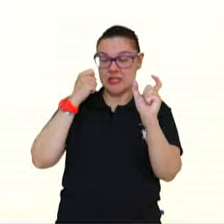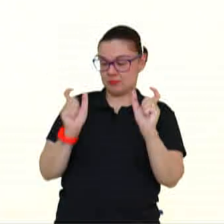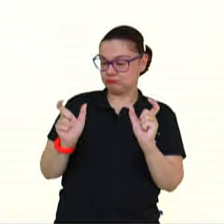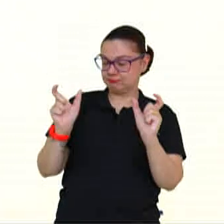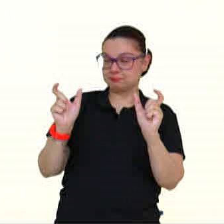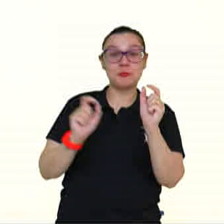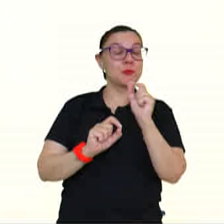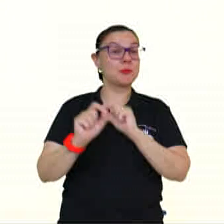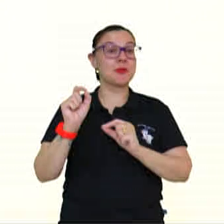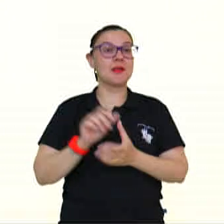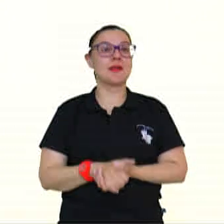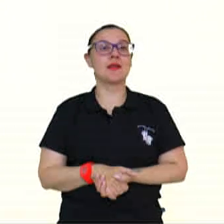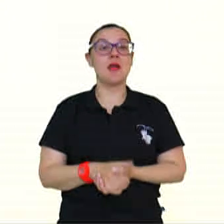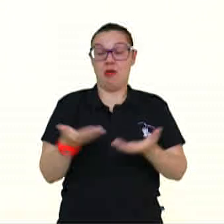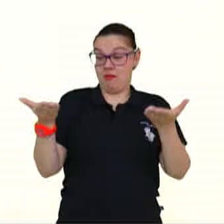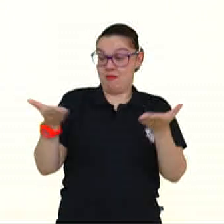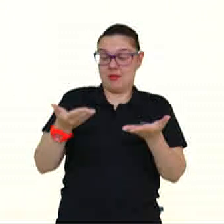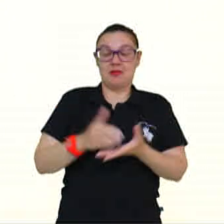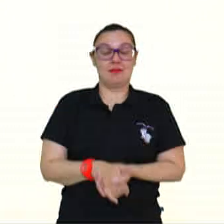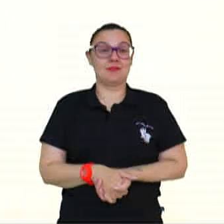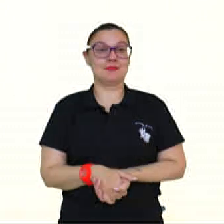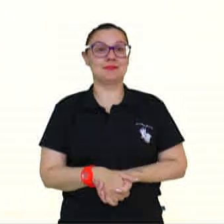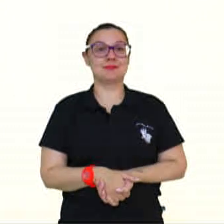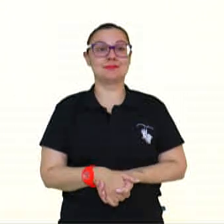negritados, estão no presente, meus amigos.